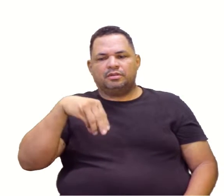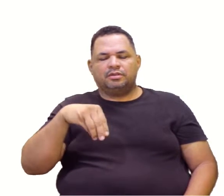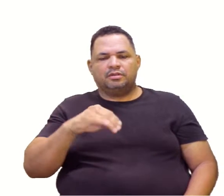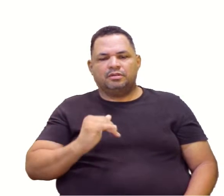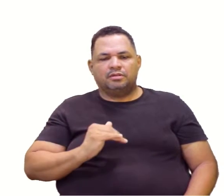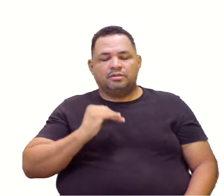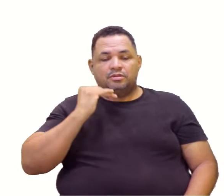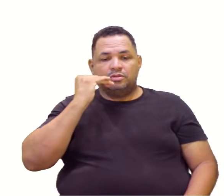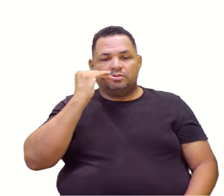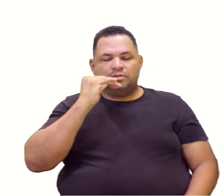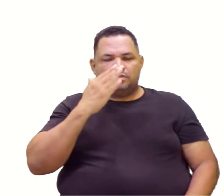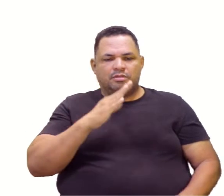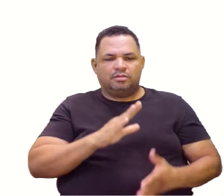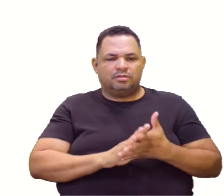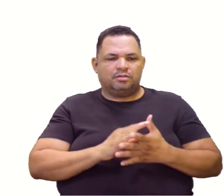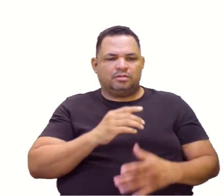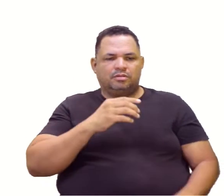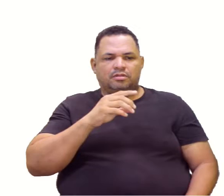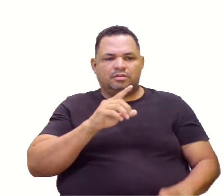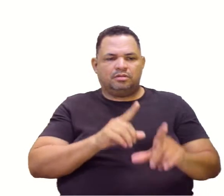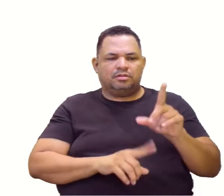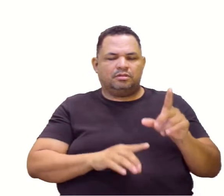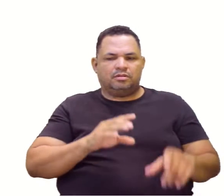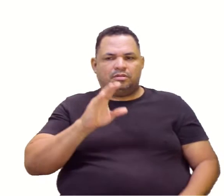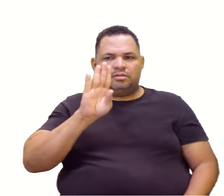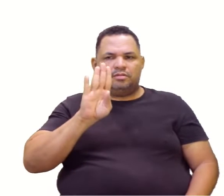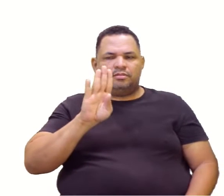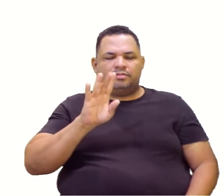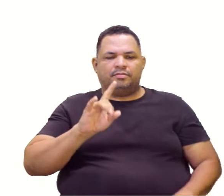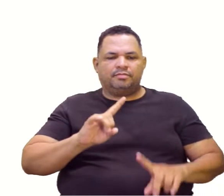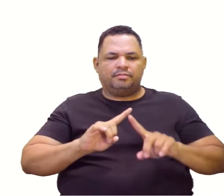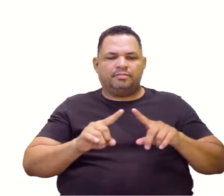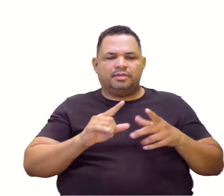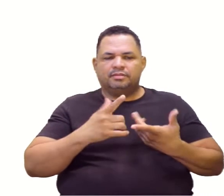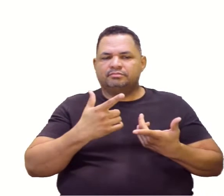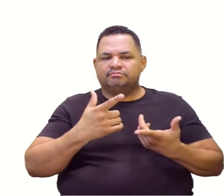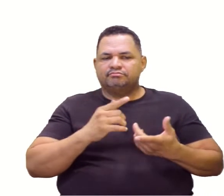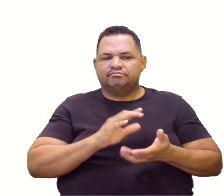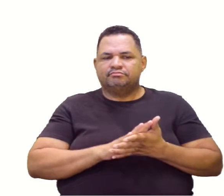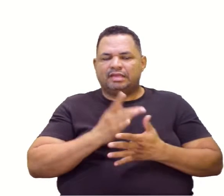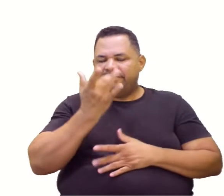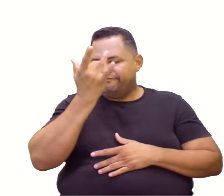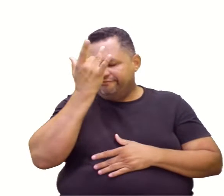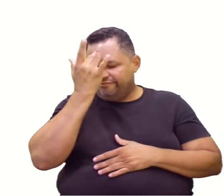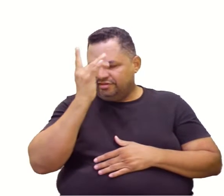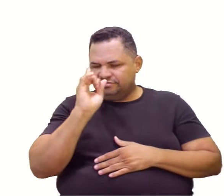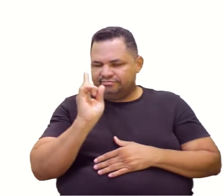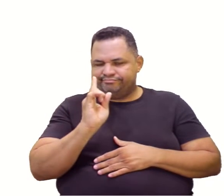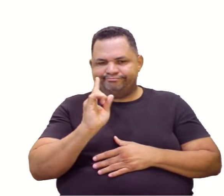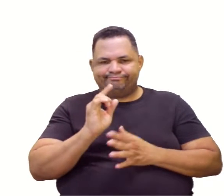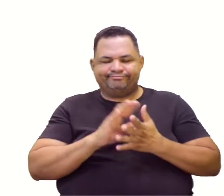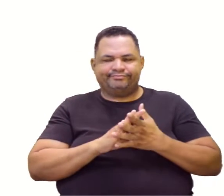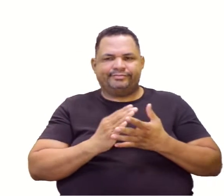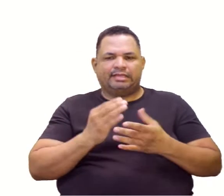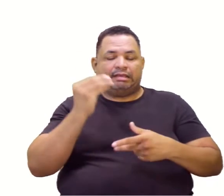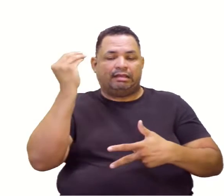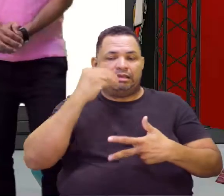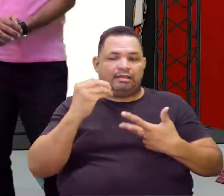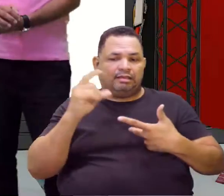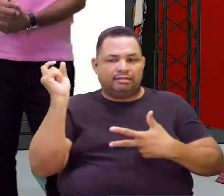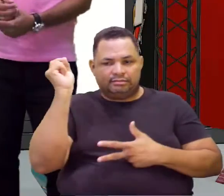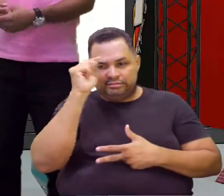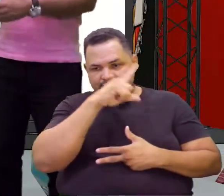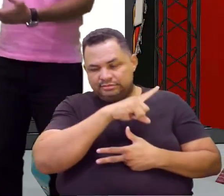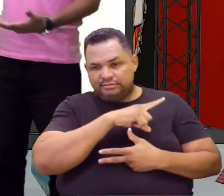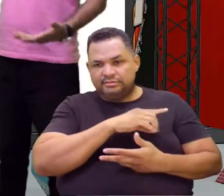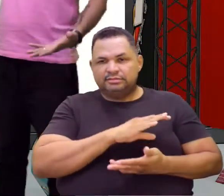maior lado, alternativa correta, letra B. Mas não cai do Enem assim facinho, não é assim, do Enem é mais difícil, porque